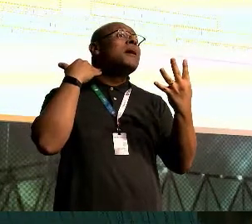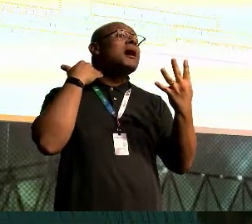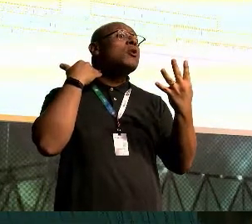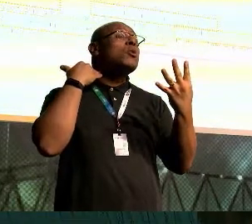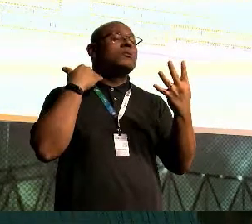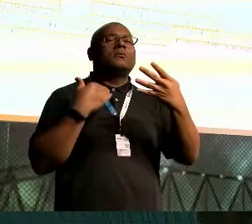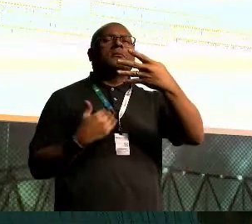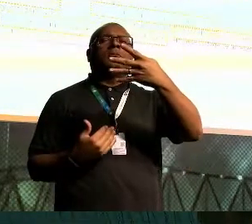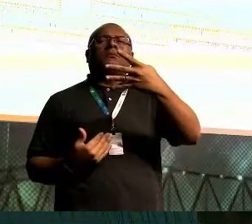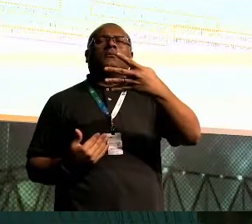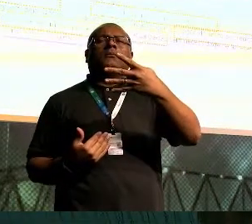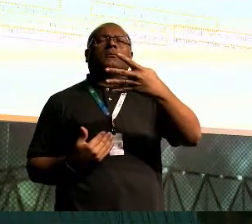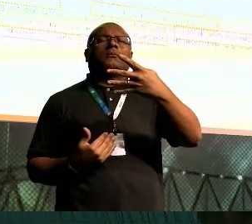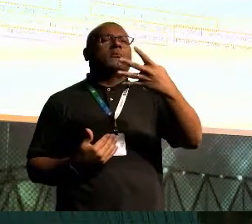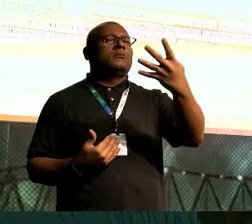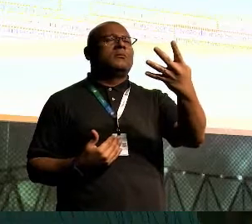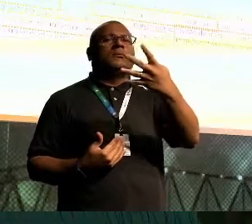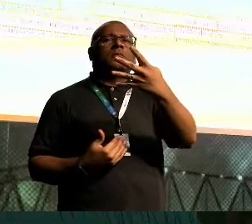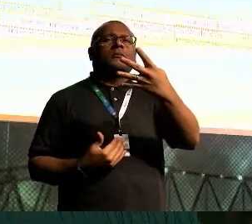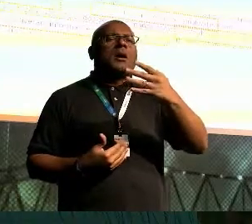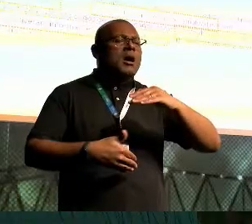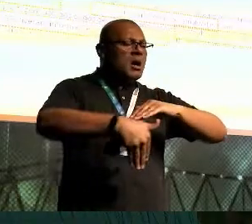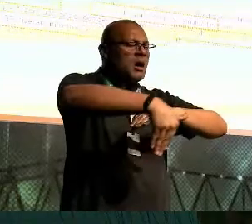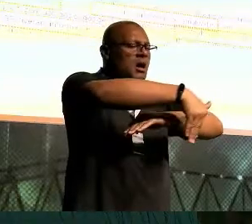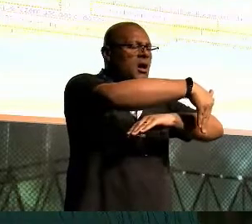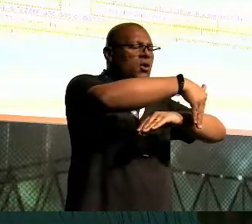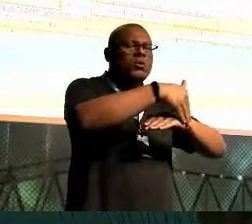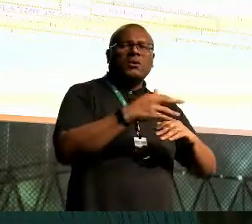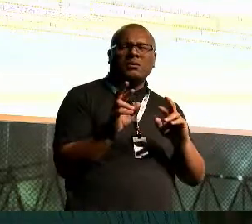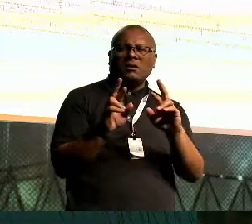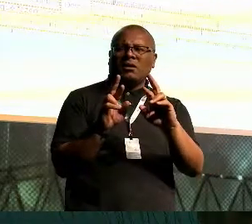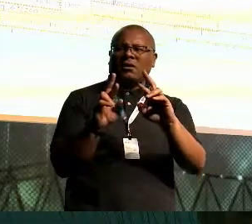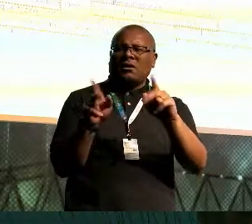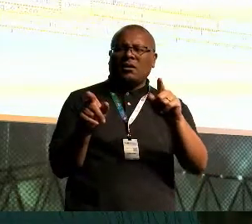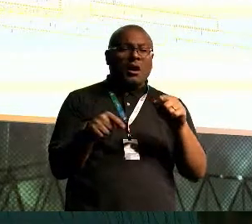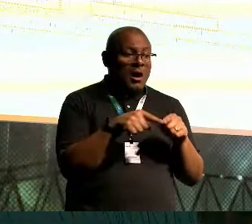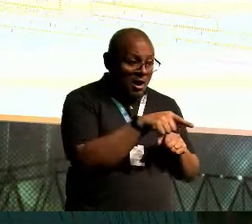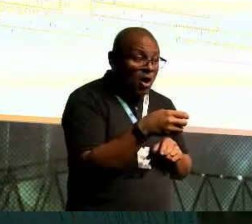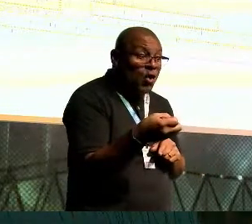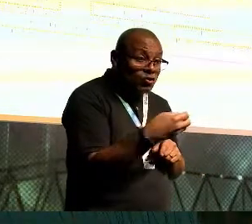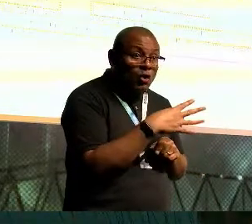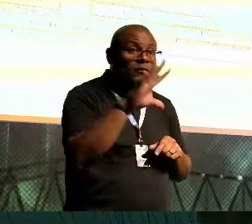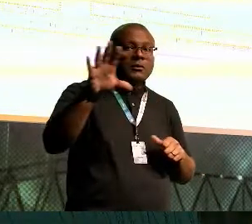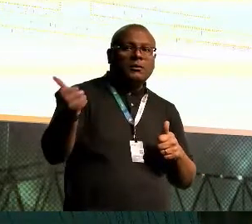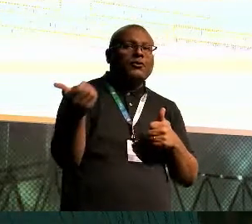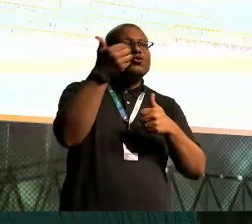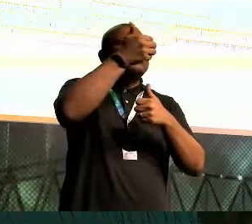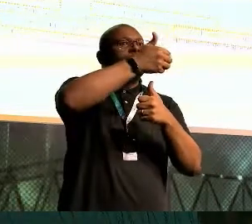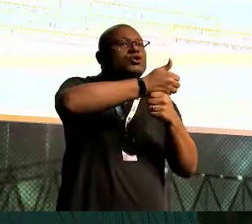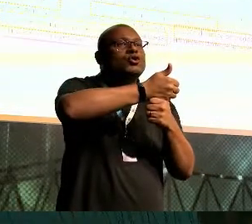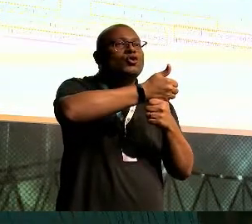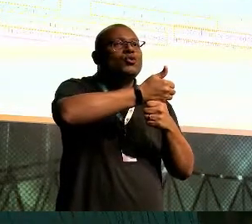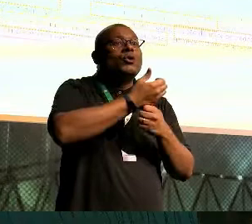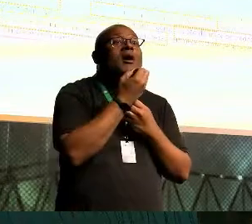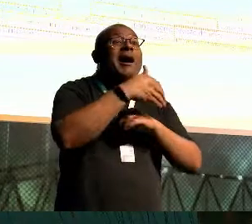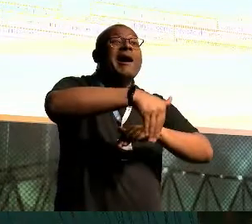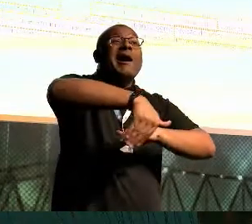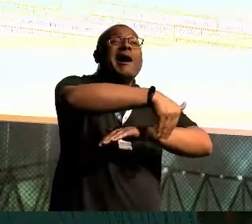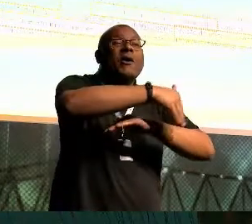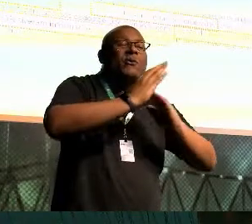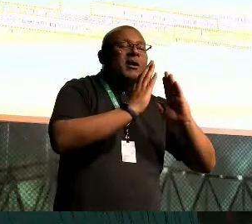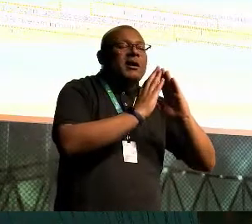outro, e é mais atual, porque tem a data também, aquele dado é melhor, né? Então, tem muita vantagem, muita coisa que pode ser